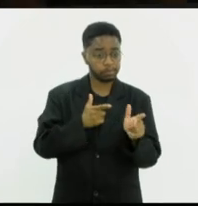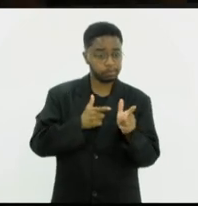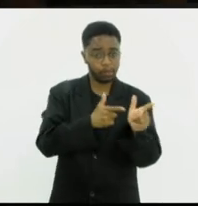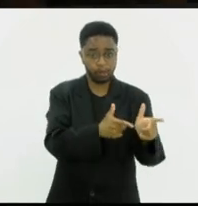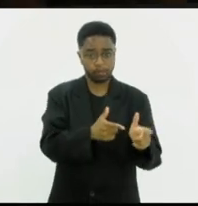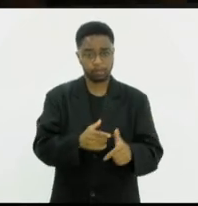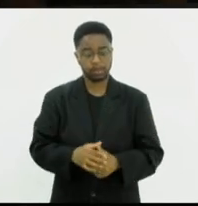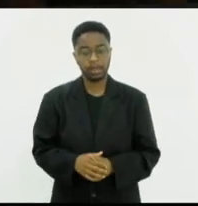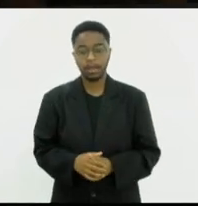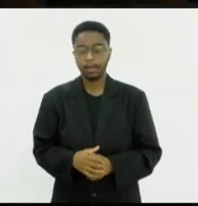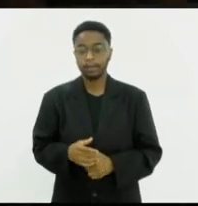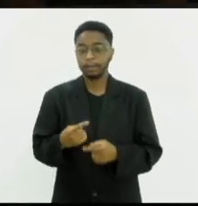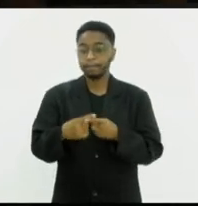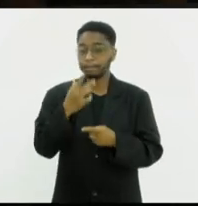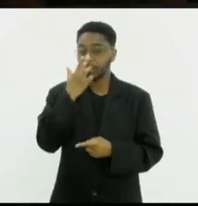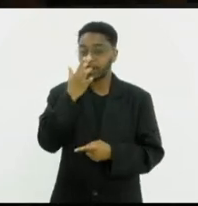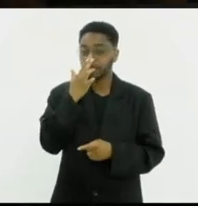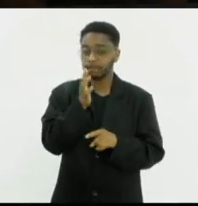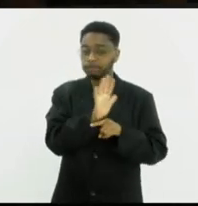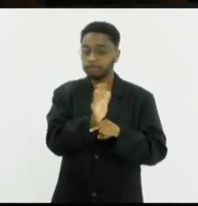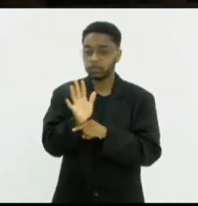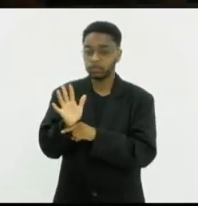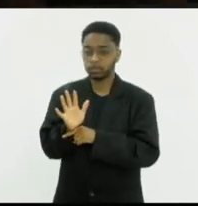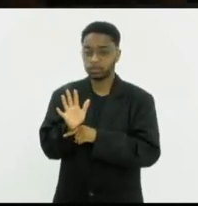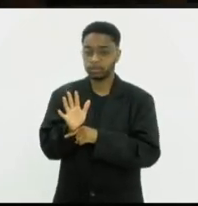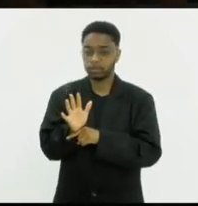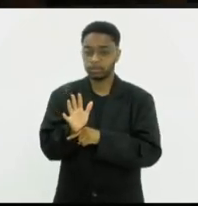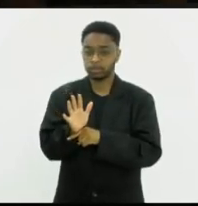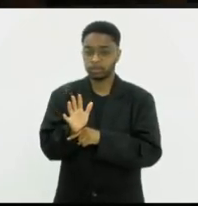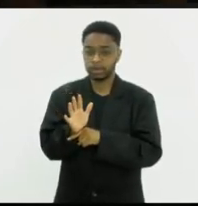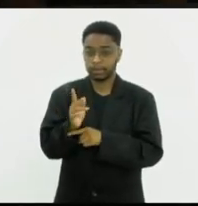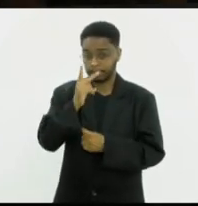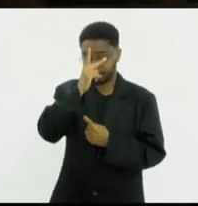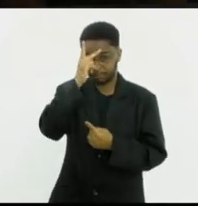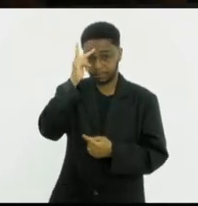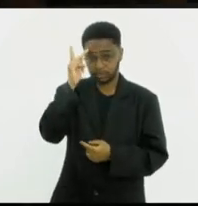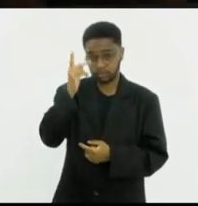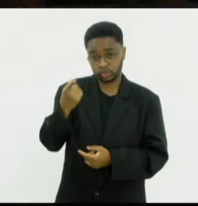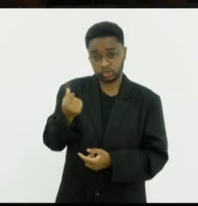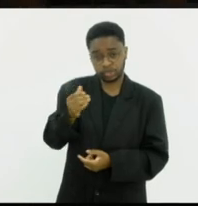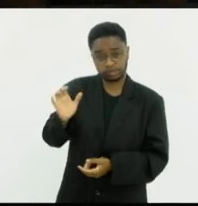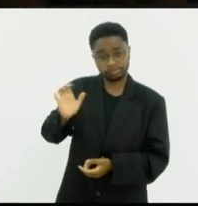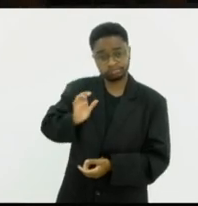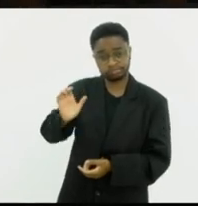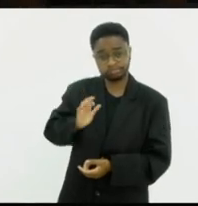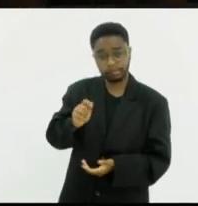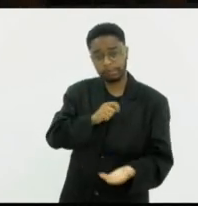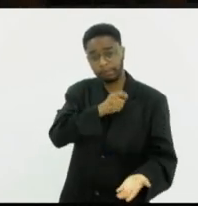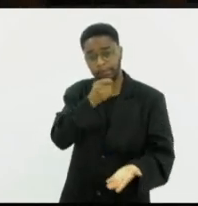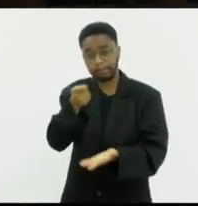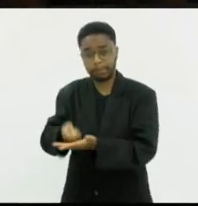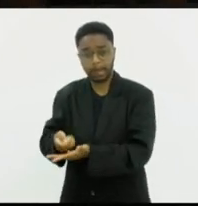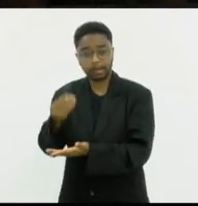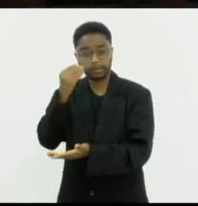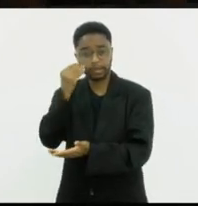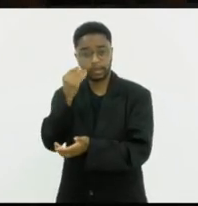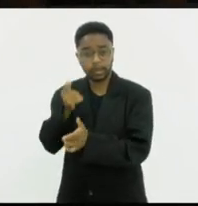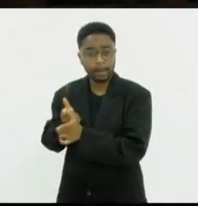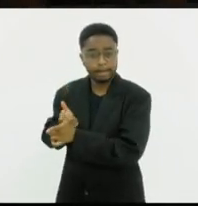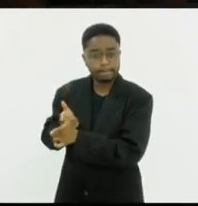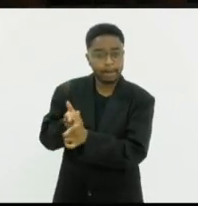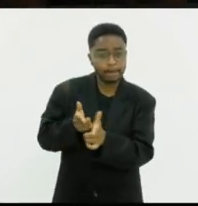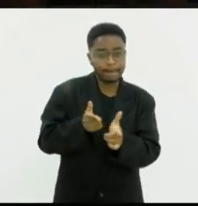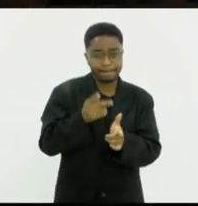Parece até aqueles filmes em que o sujeito paga, o milionário paga uma fortuna para caçar o